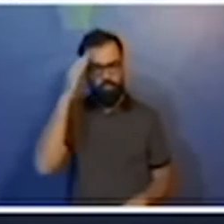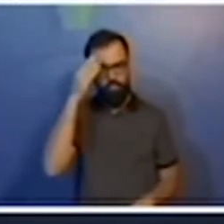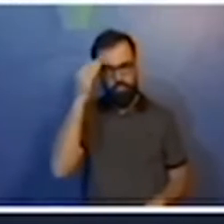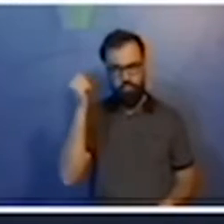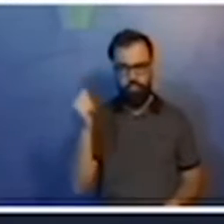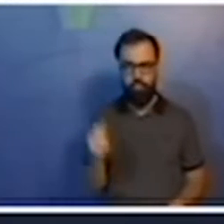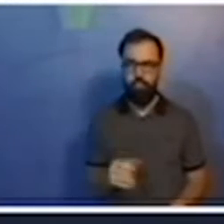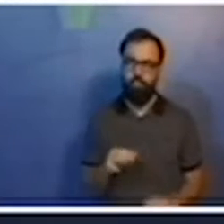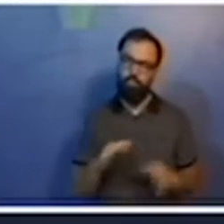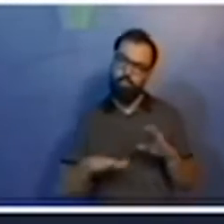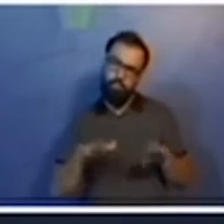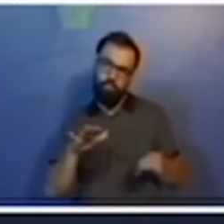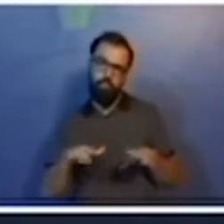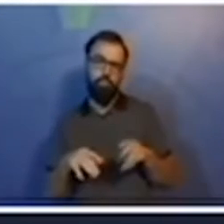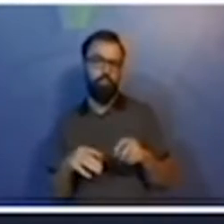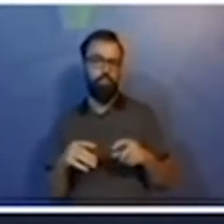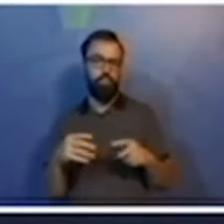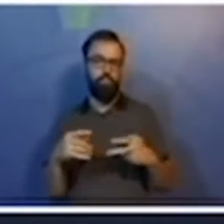ela tá entre